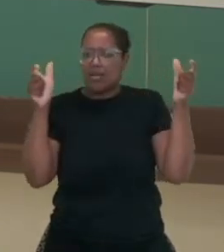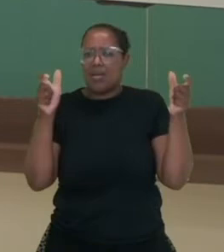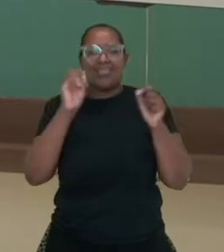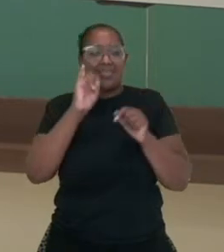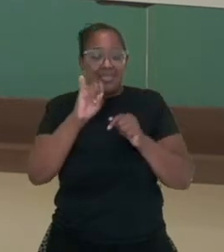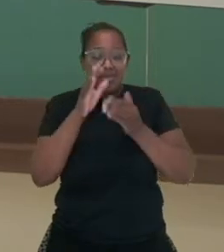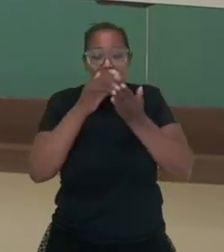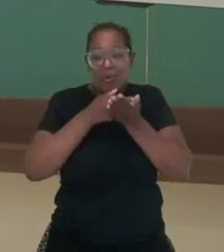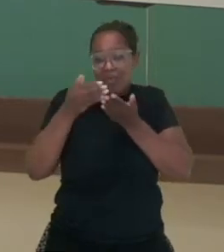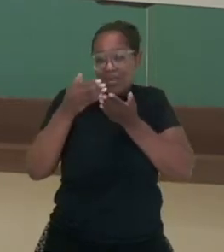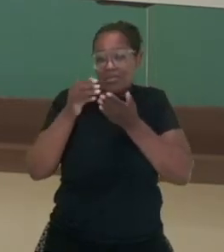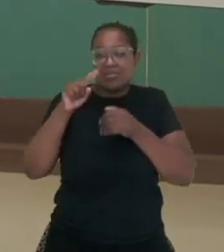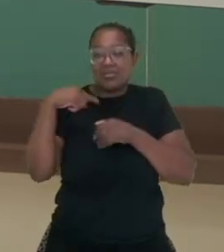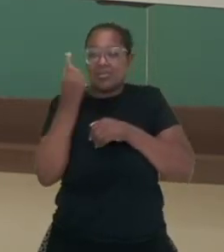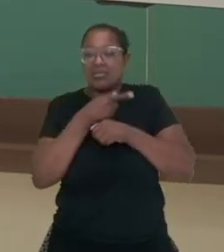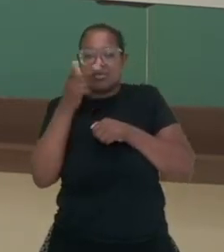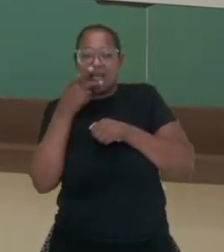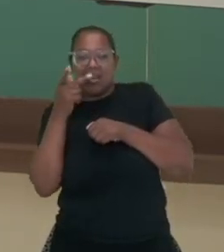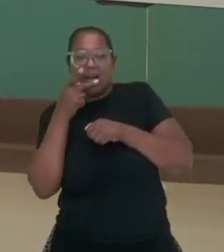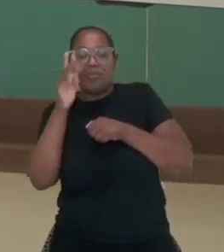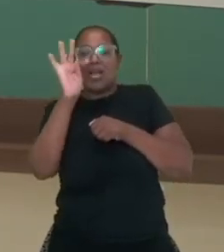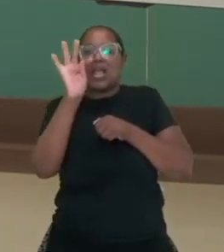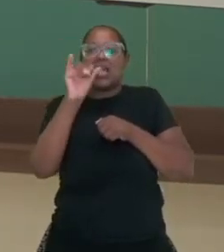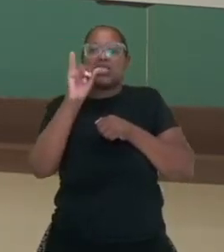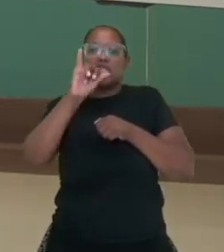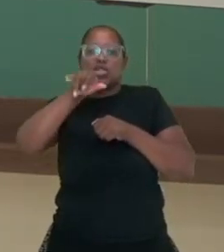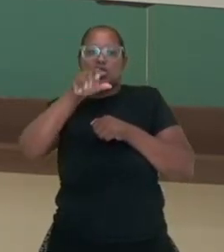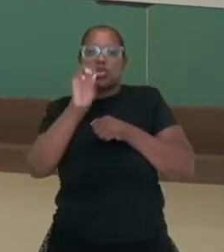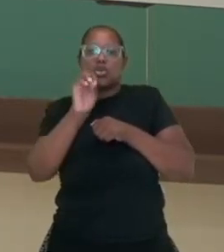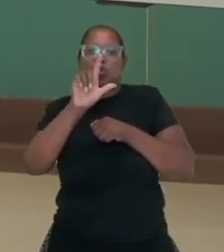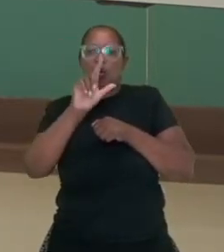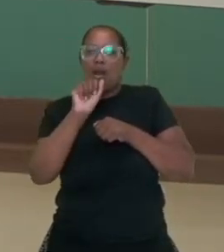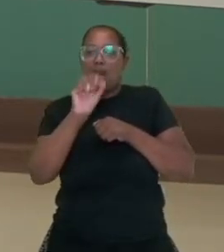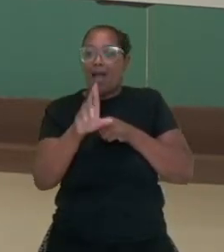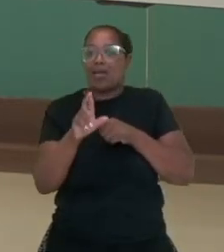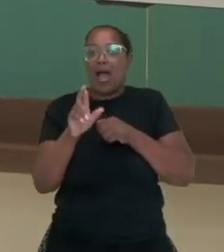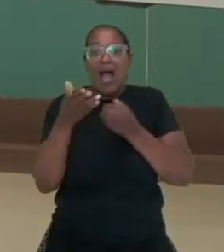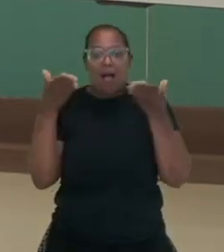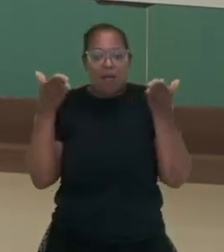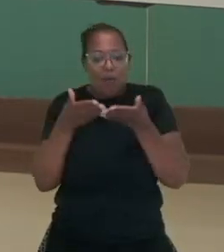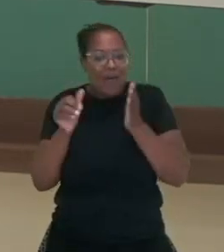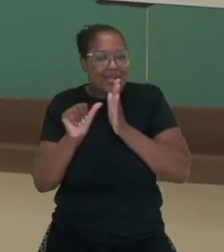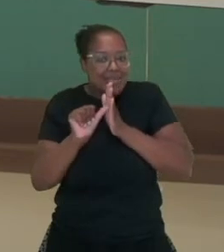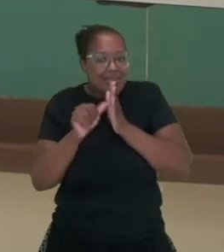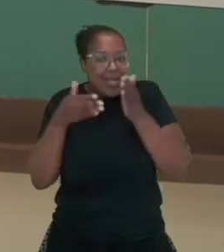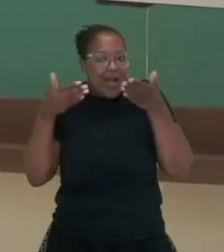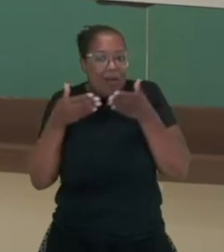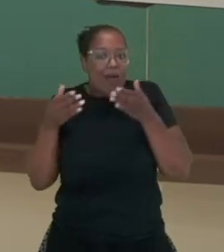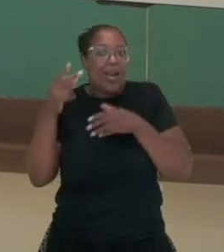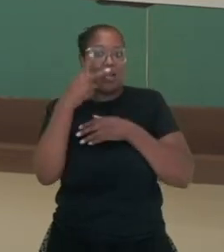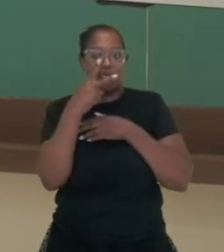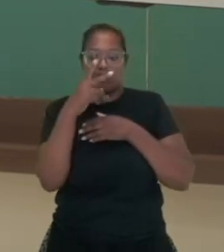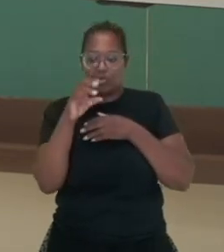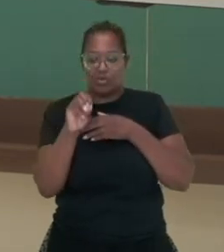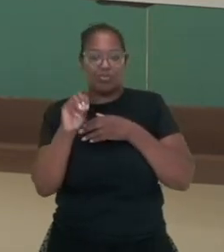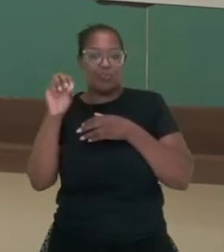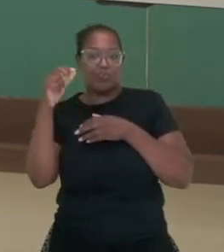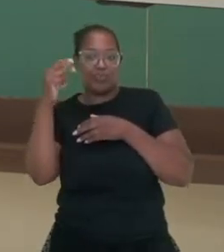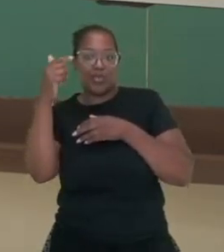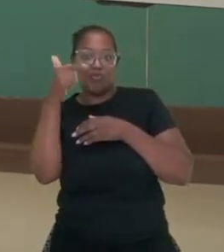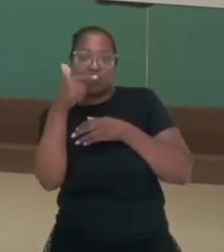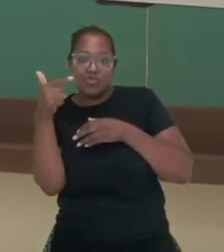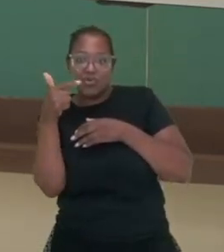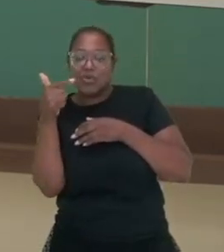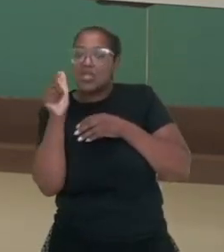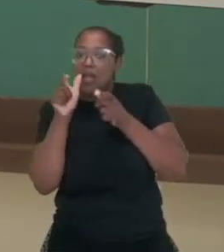chamou, né, aqueles antigos telefones de tijolar, esses agora nós podemos chamar de telhalar, né? Porque eles são tão grandes que